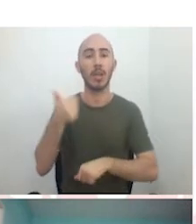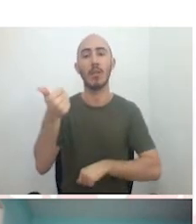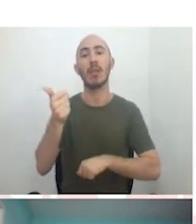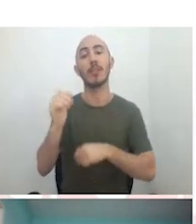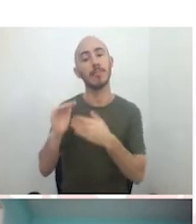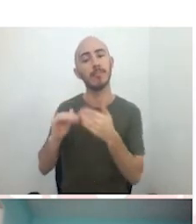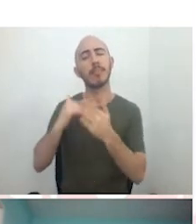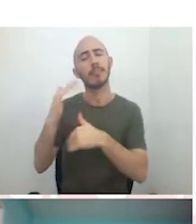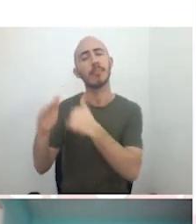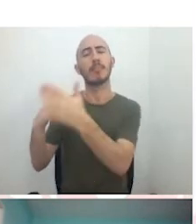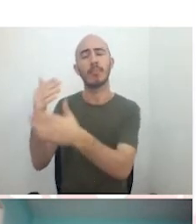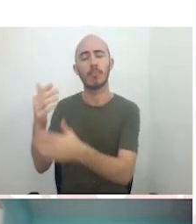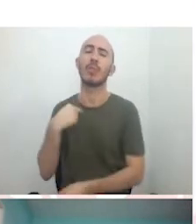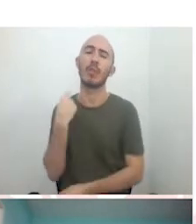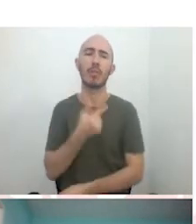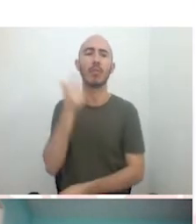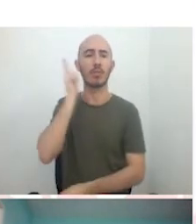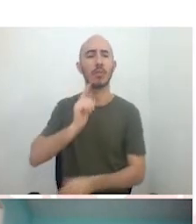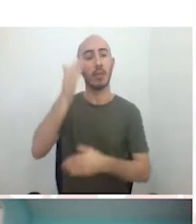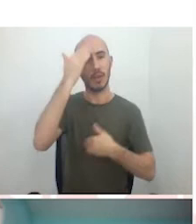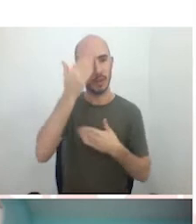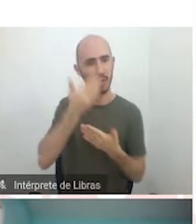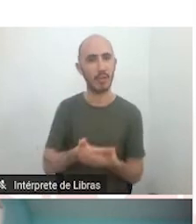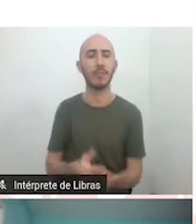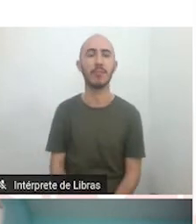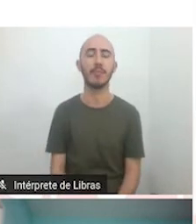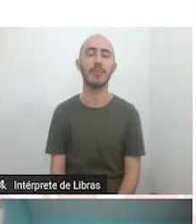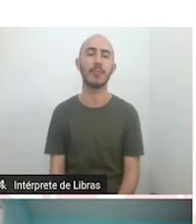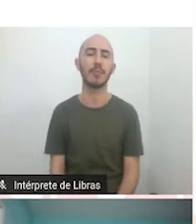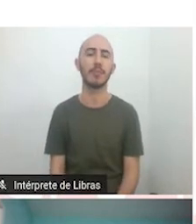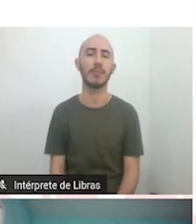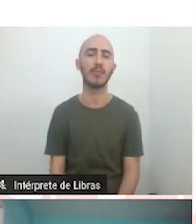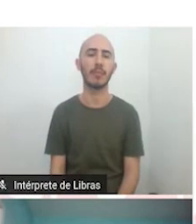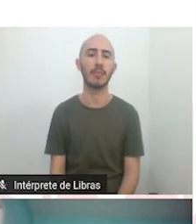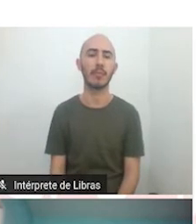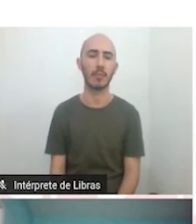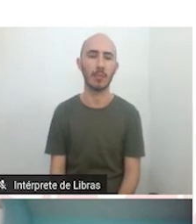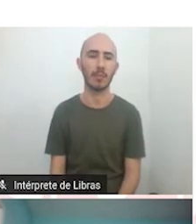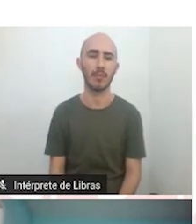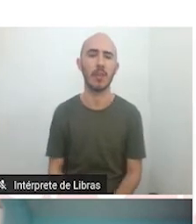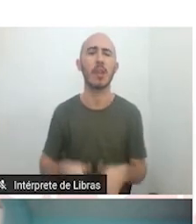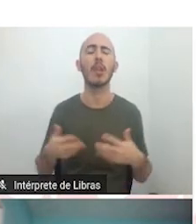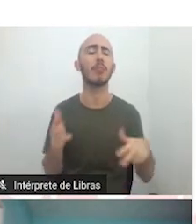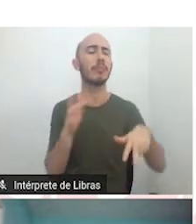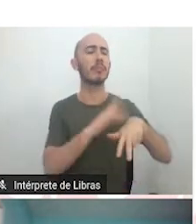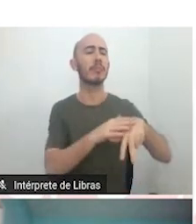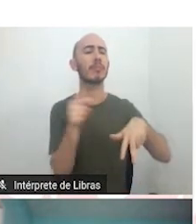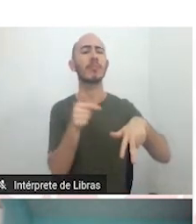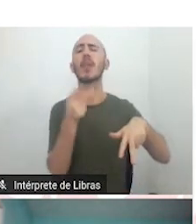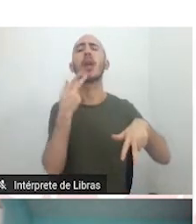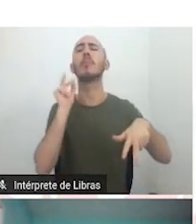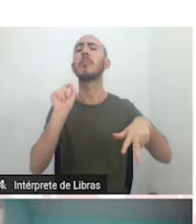nós iremos conseguir. Pode passar. Então, quem são os pacientes suspeitos de